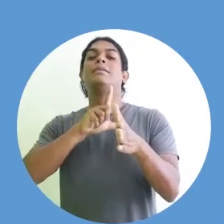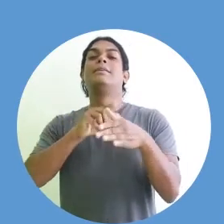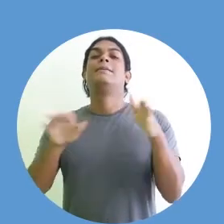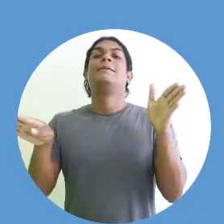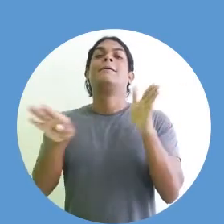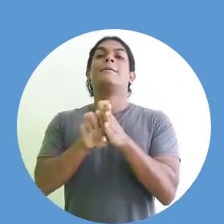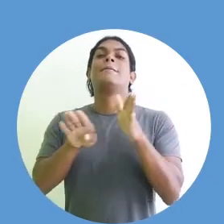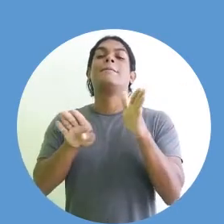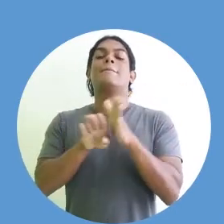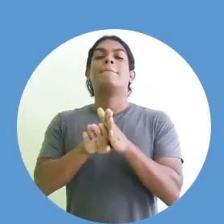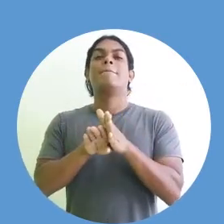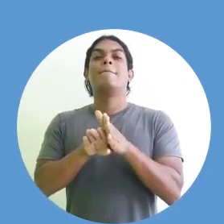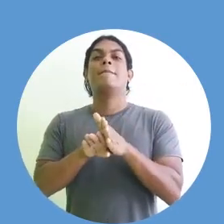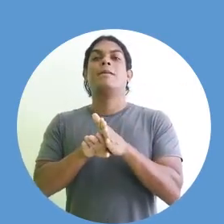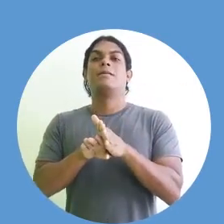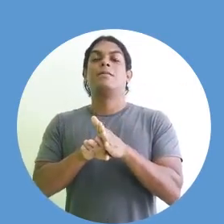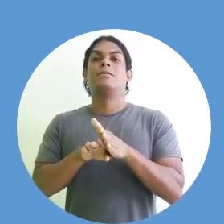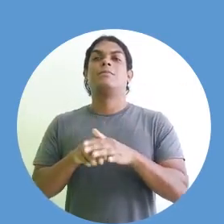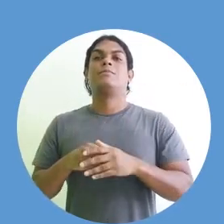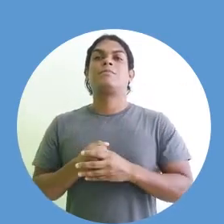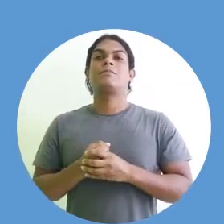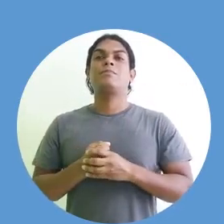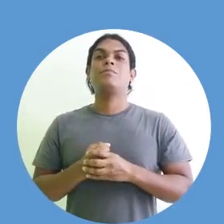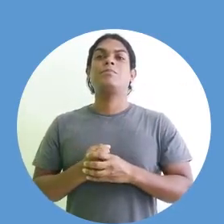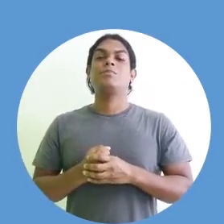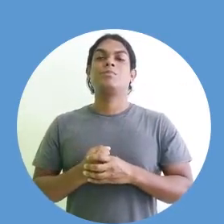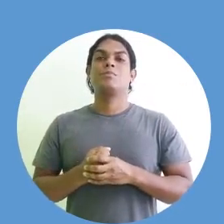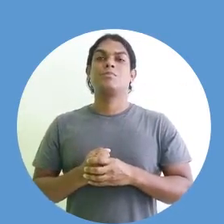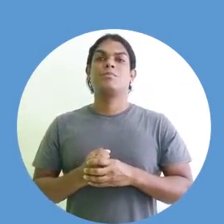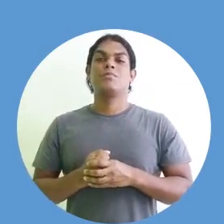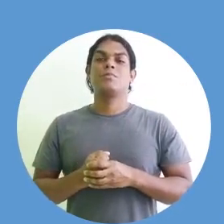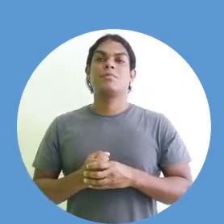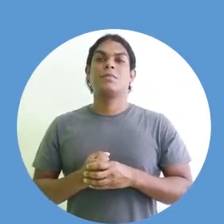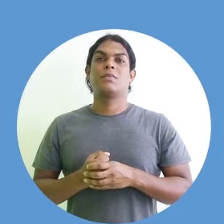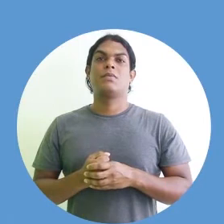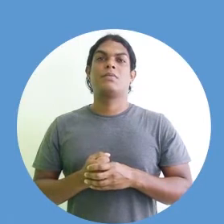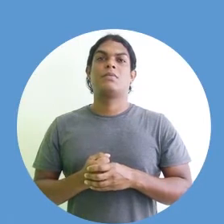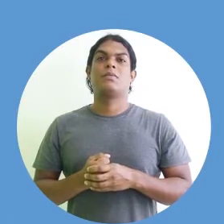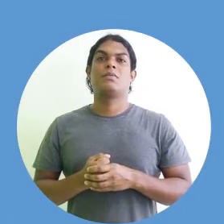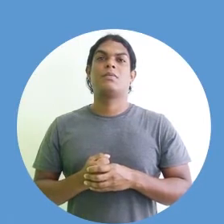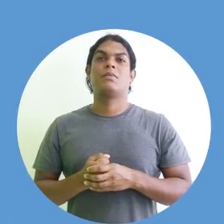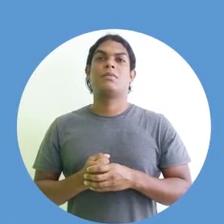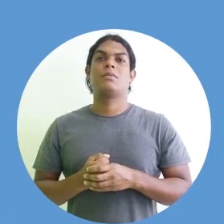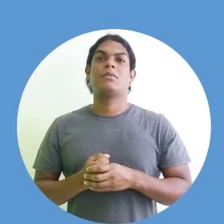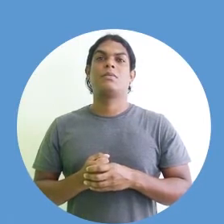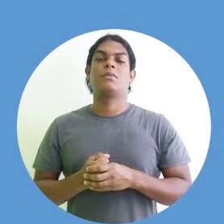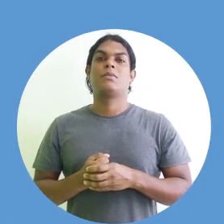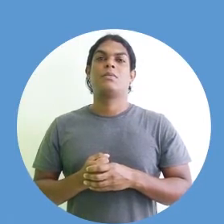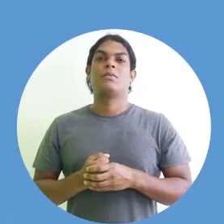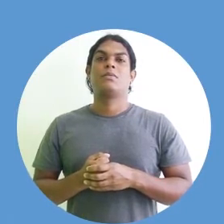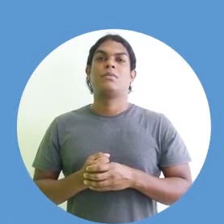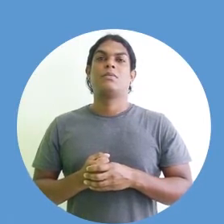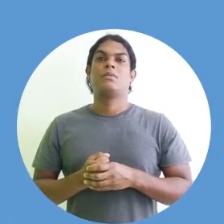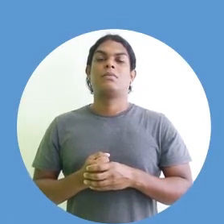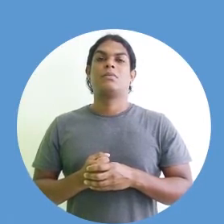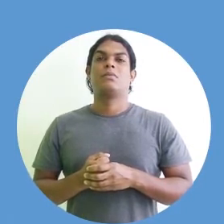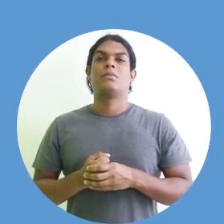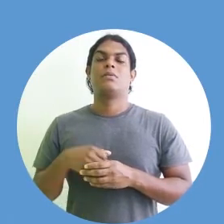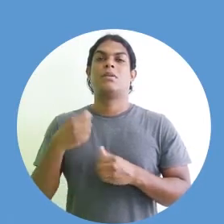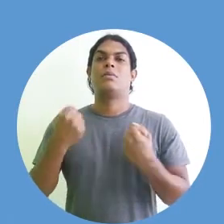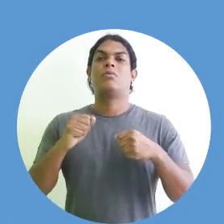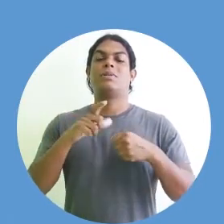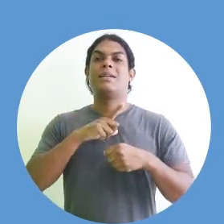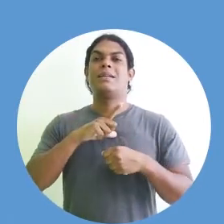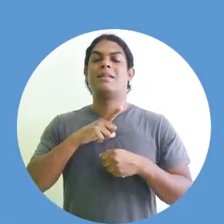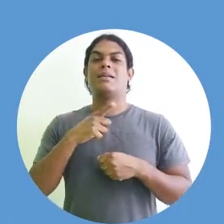Então, pega o documento, faz toda a liberação, desembaraça a aduaneiro no país de destino para poder retirar essa mercadoria